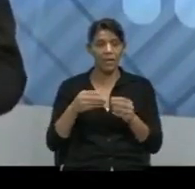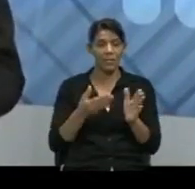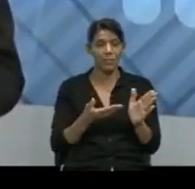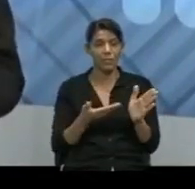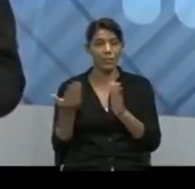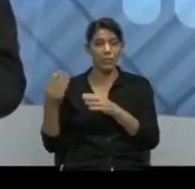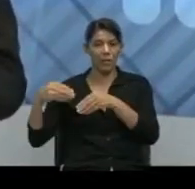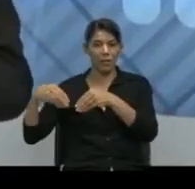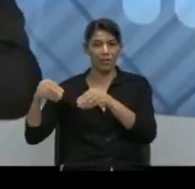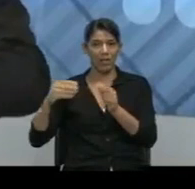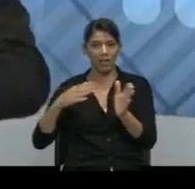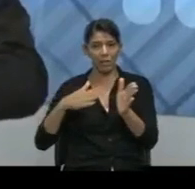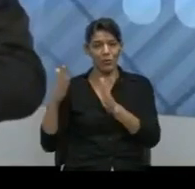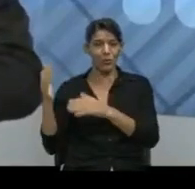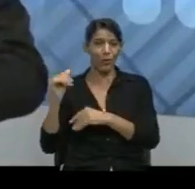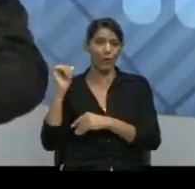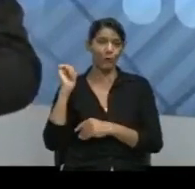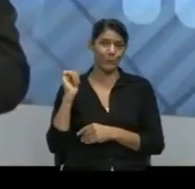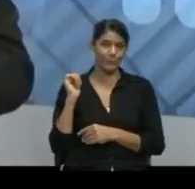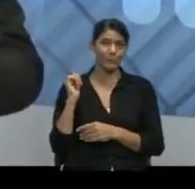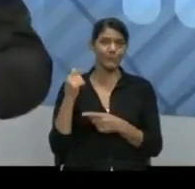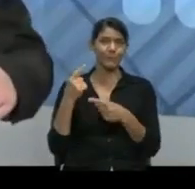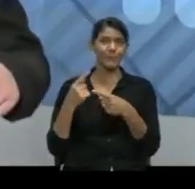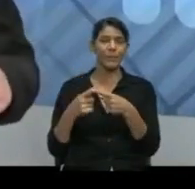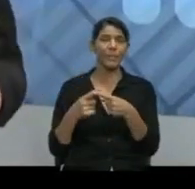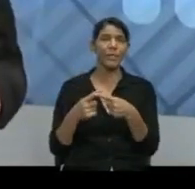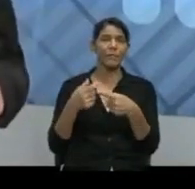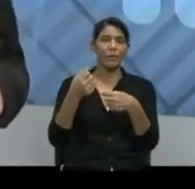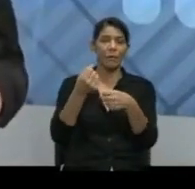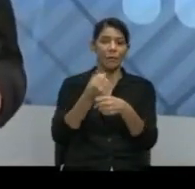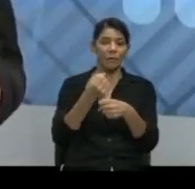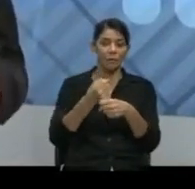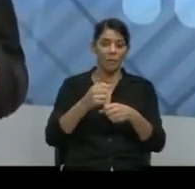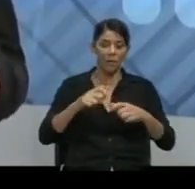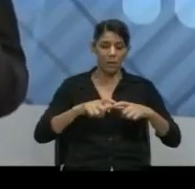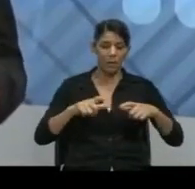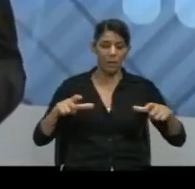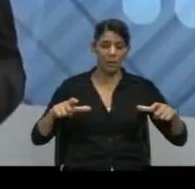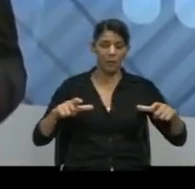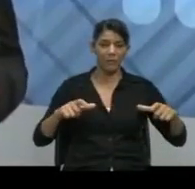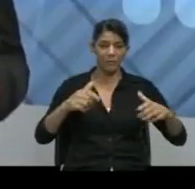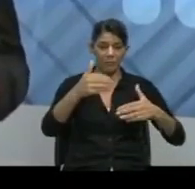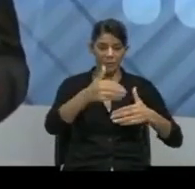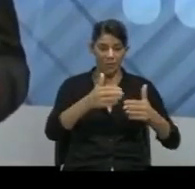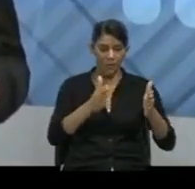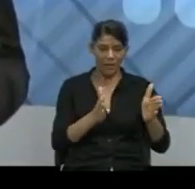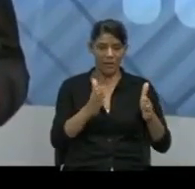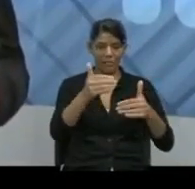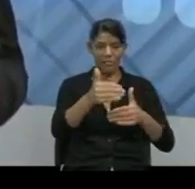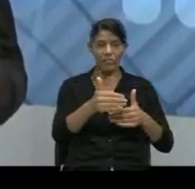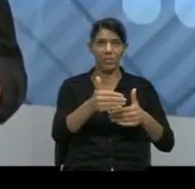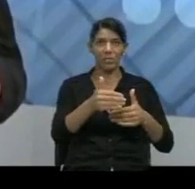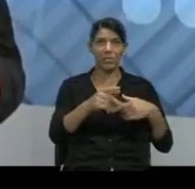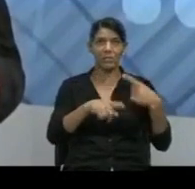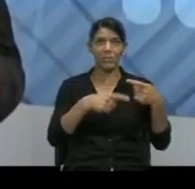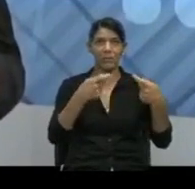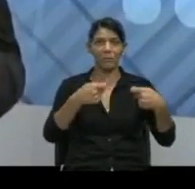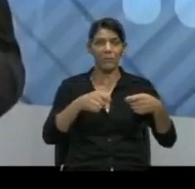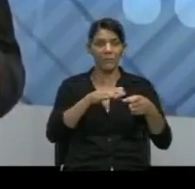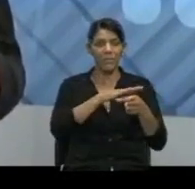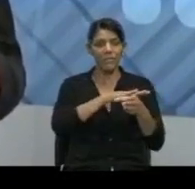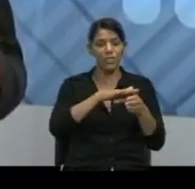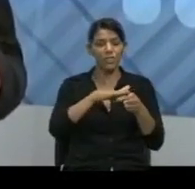fundo. Por que ele fez isso? Lembra que eu comentei que onde ele vai concretar o baldrame vai virar uma caixaria? E aquela caixaria depois vai precisar